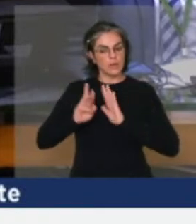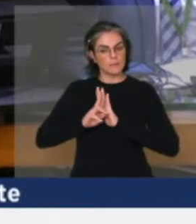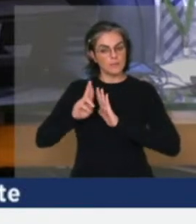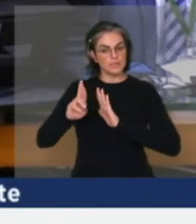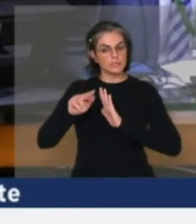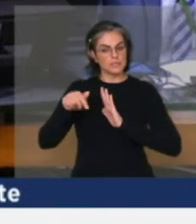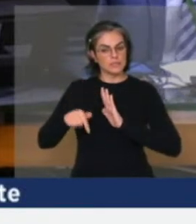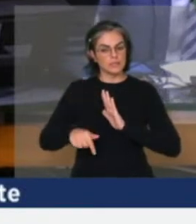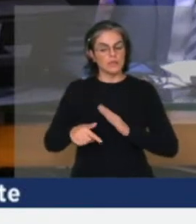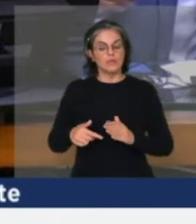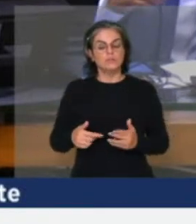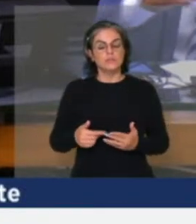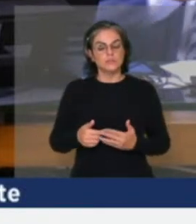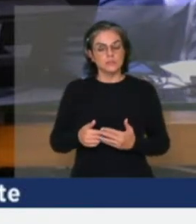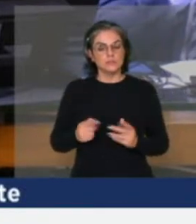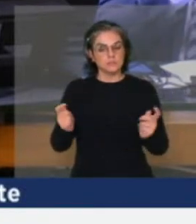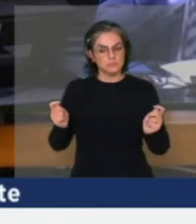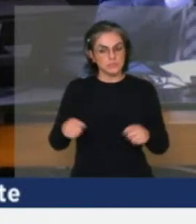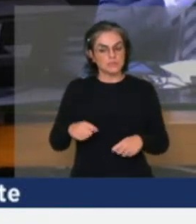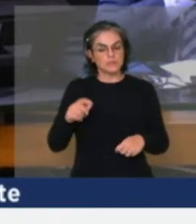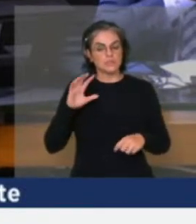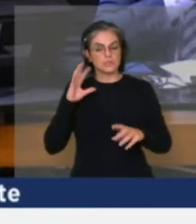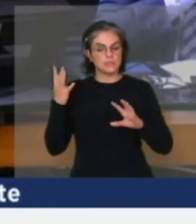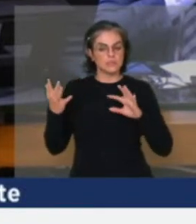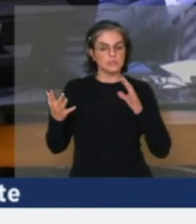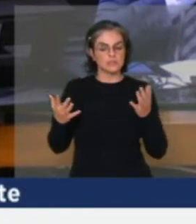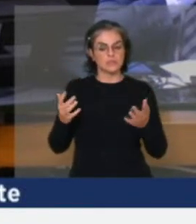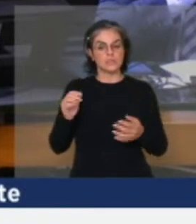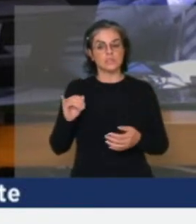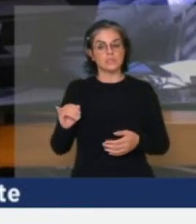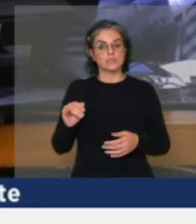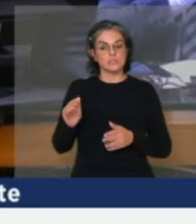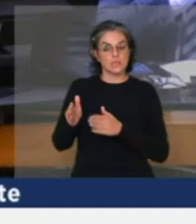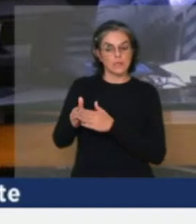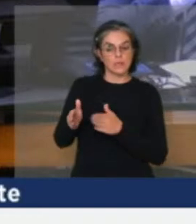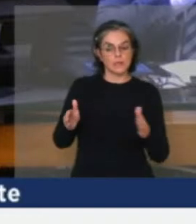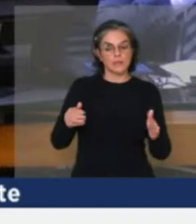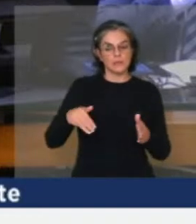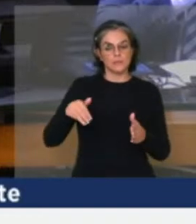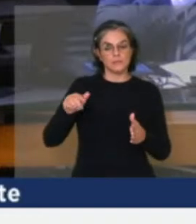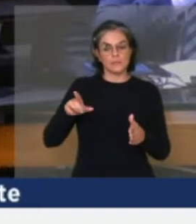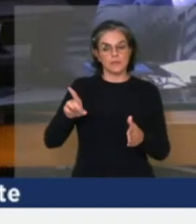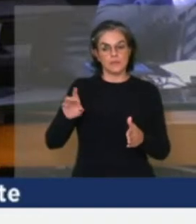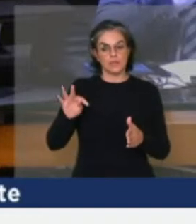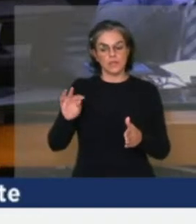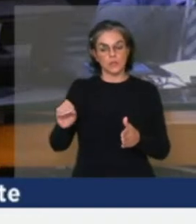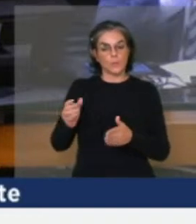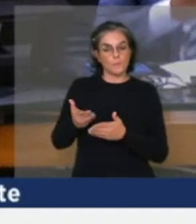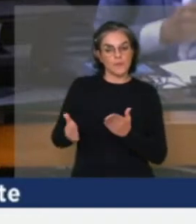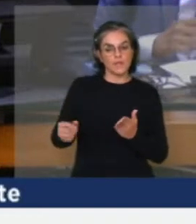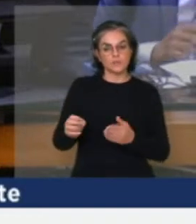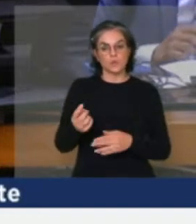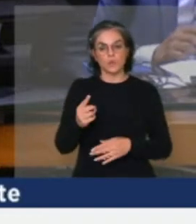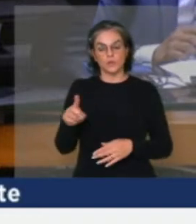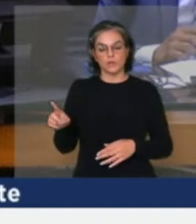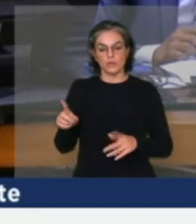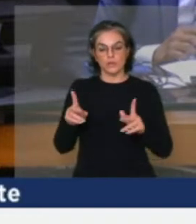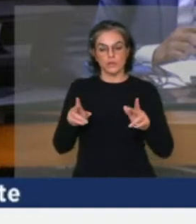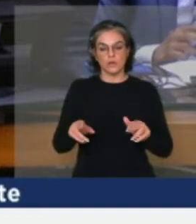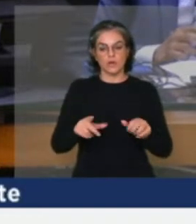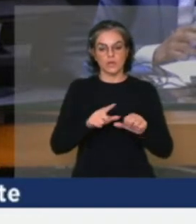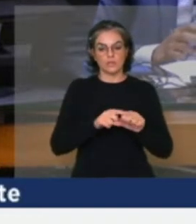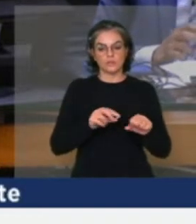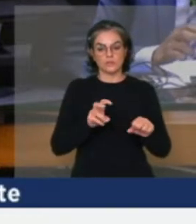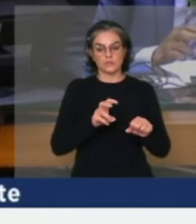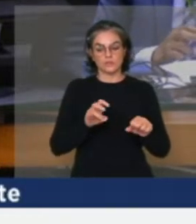competência constitucional para decidir sobre a perda do mandato parlamentar, a teor do disposto no artigo 55, inciso 2 e